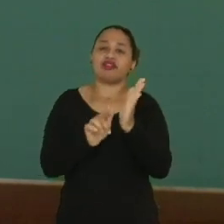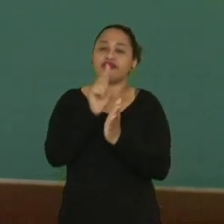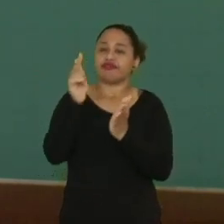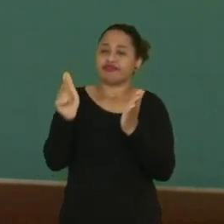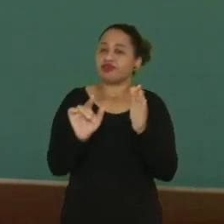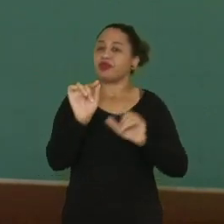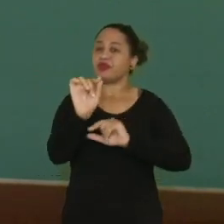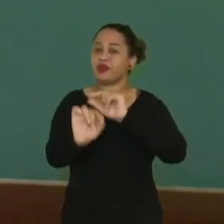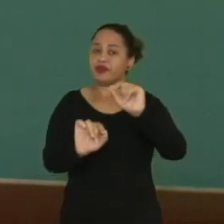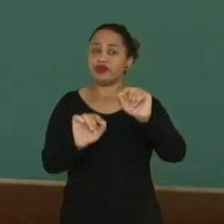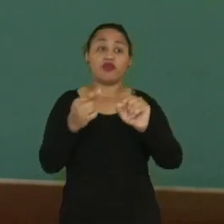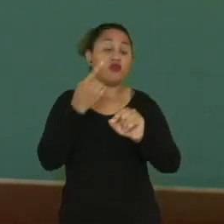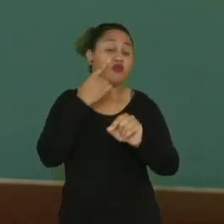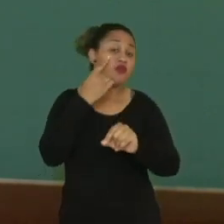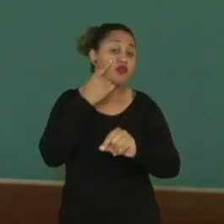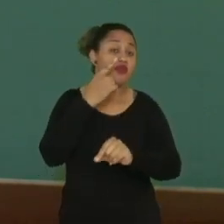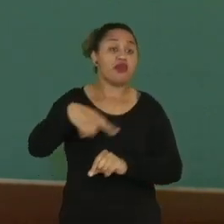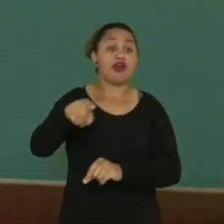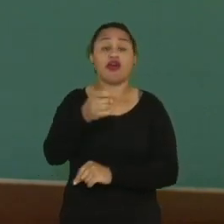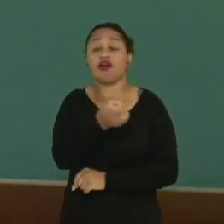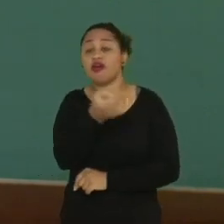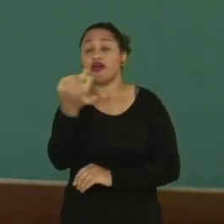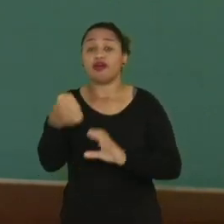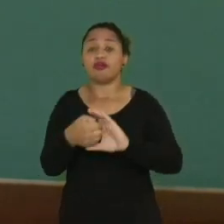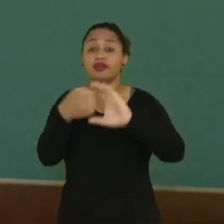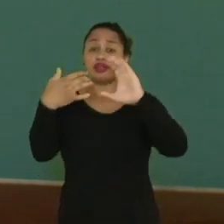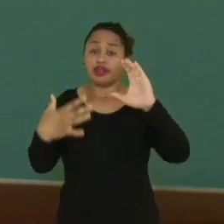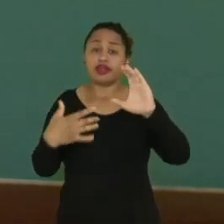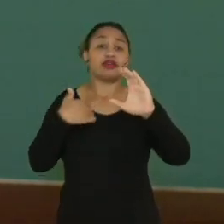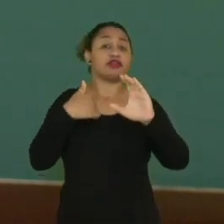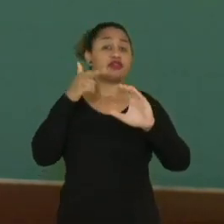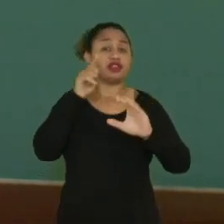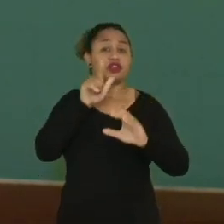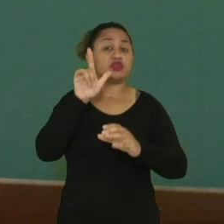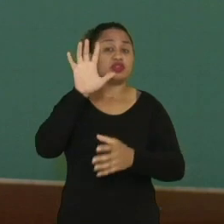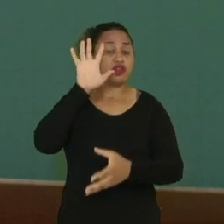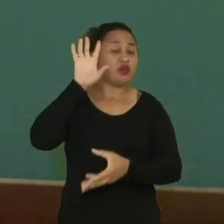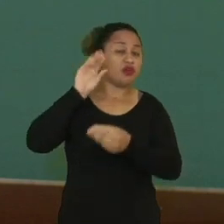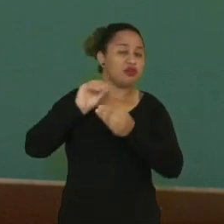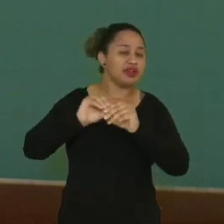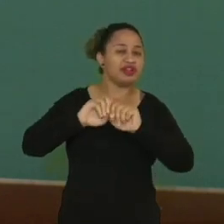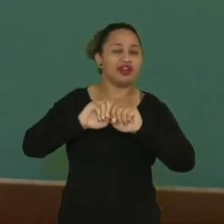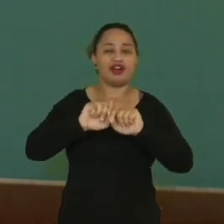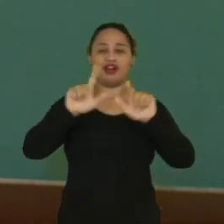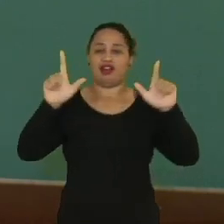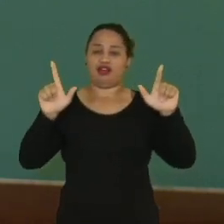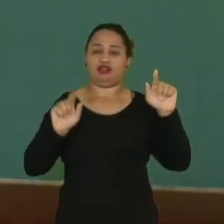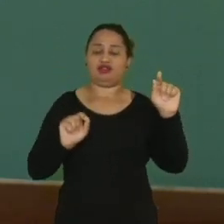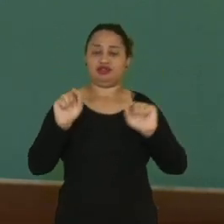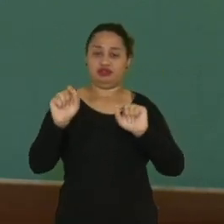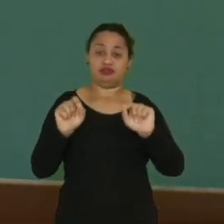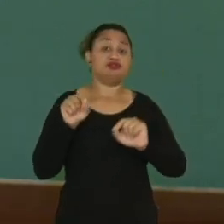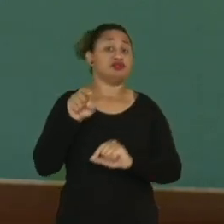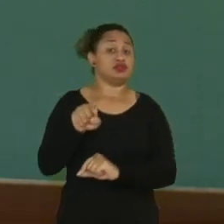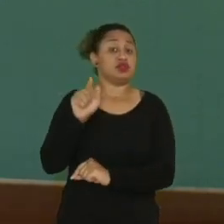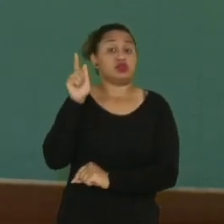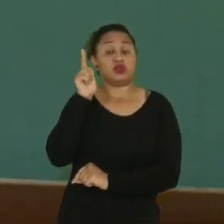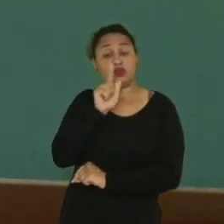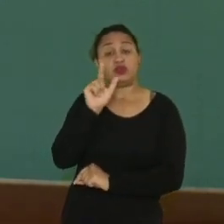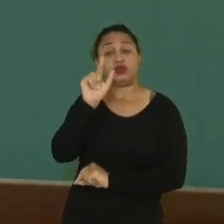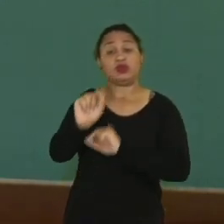você algumas características para que isso fique bem internalizado e você consiga,